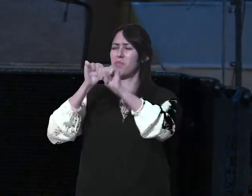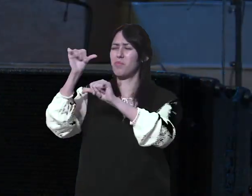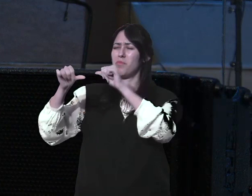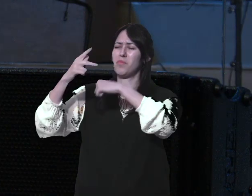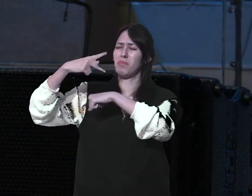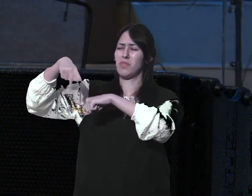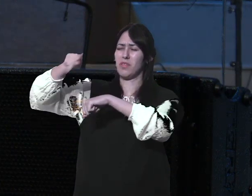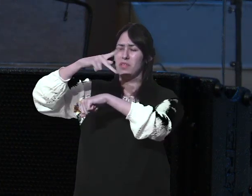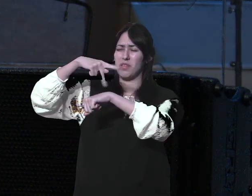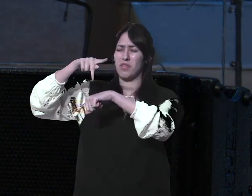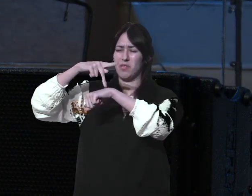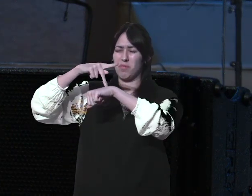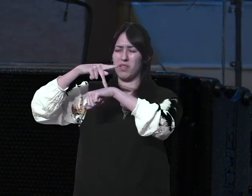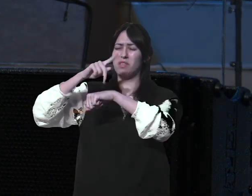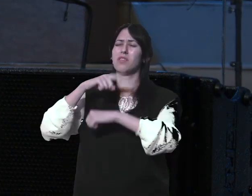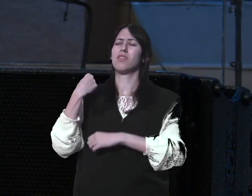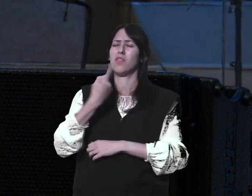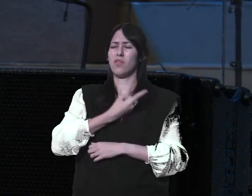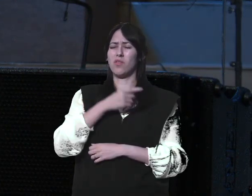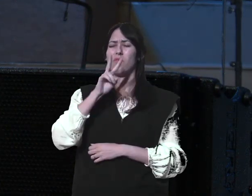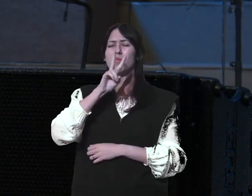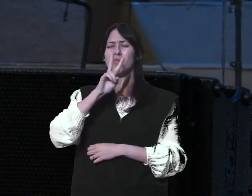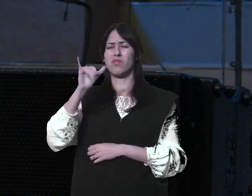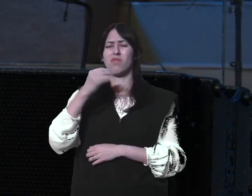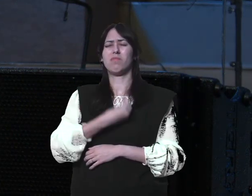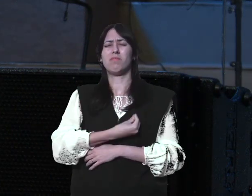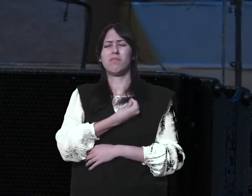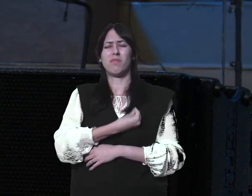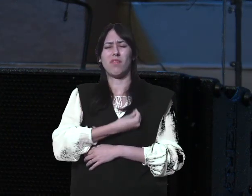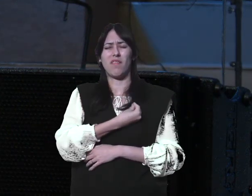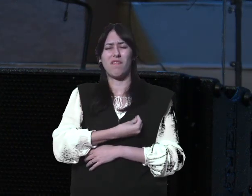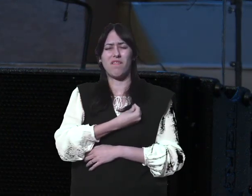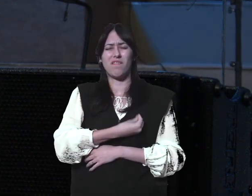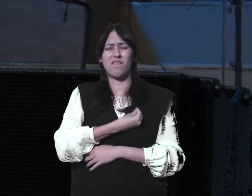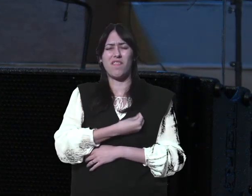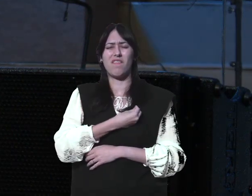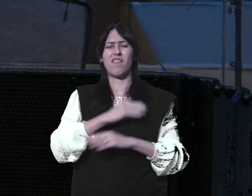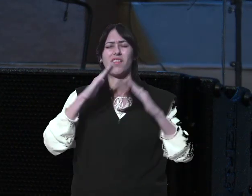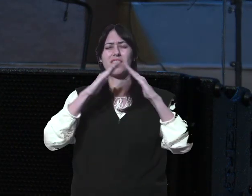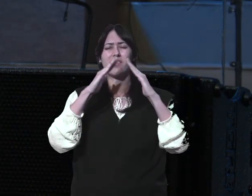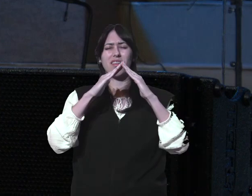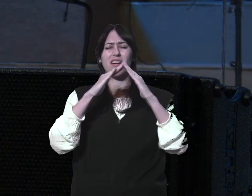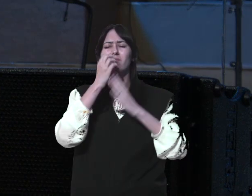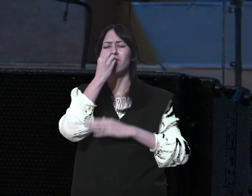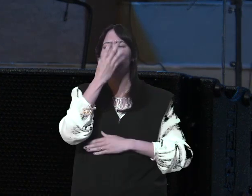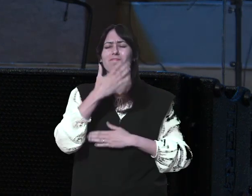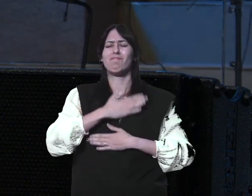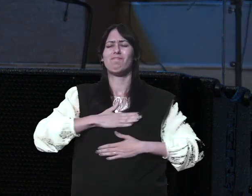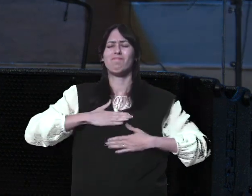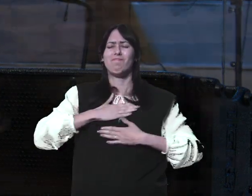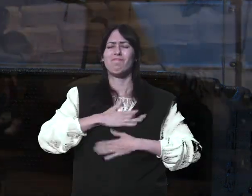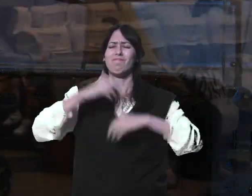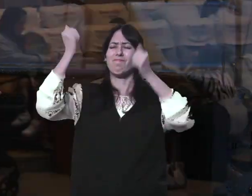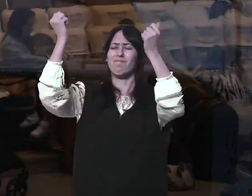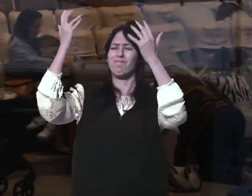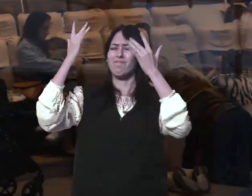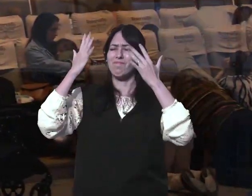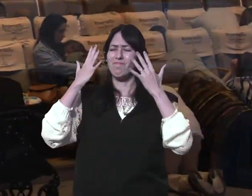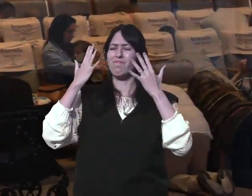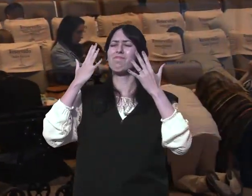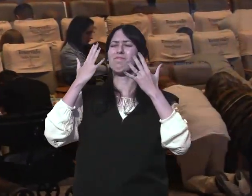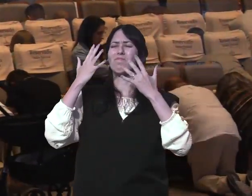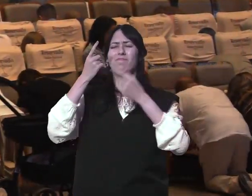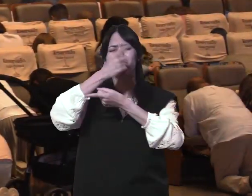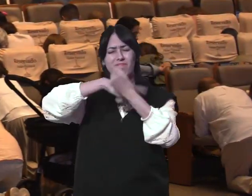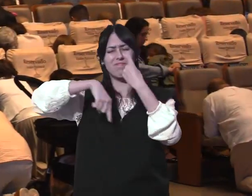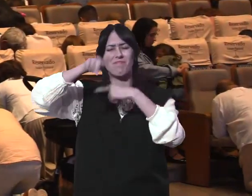assim nós veremos e viveremos em um lar abençoado, frutífero, próspero e cheio da presença do